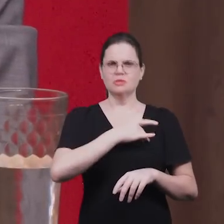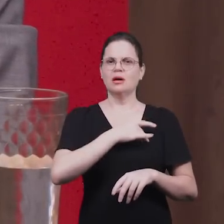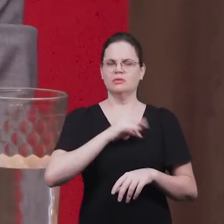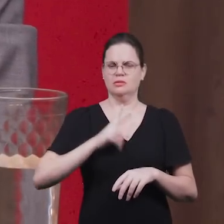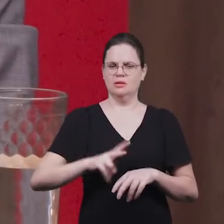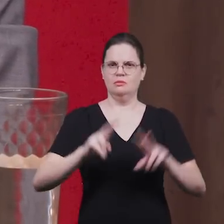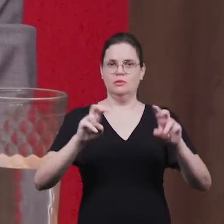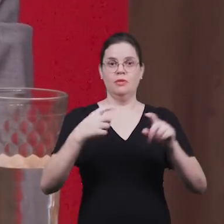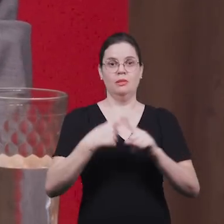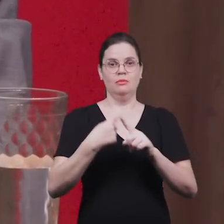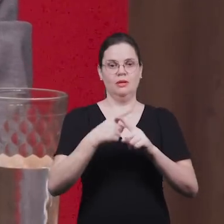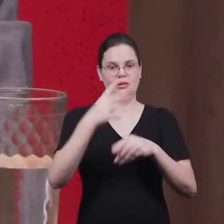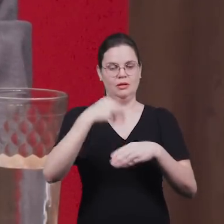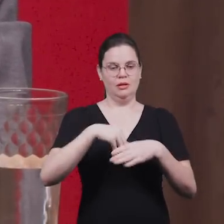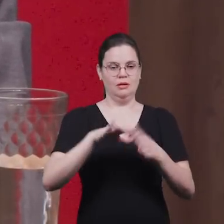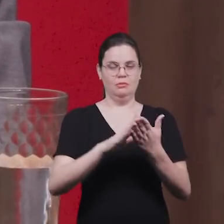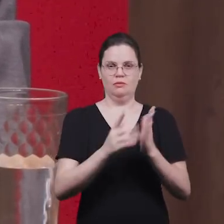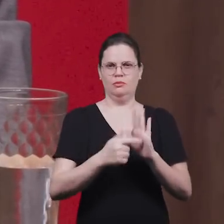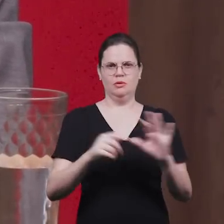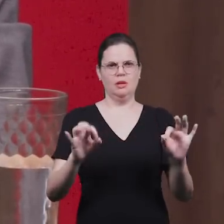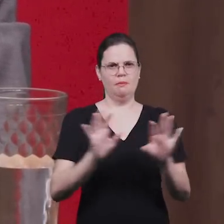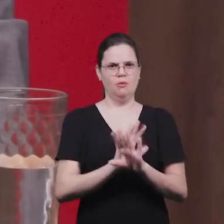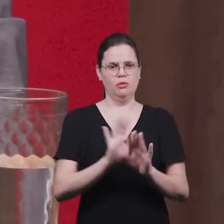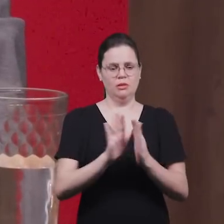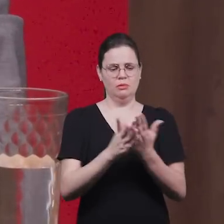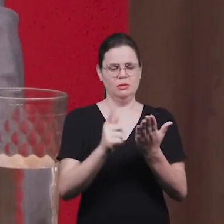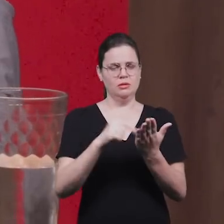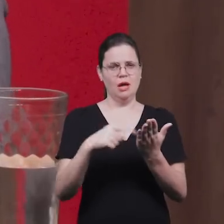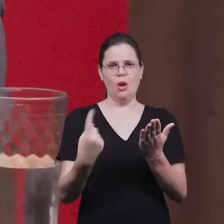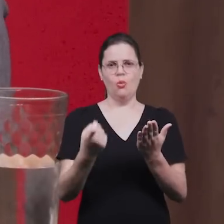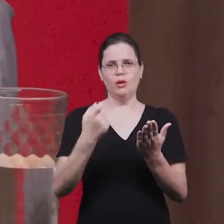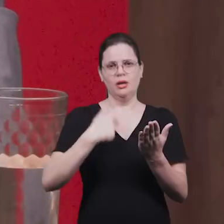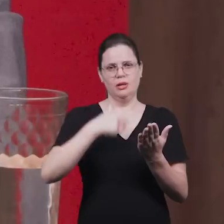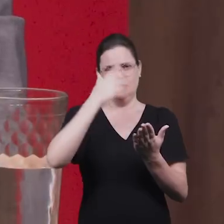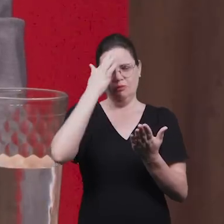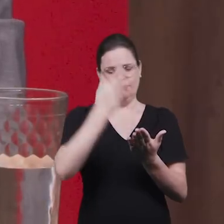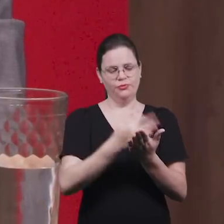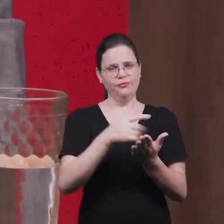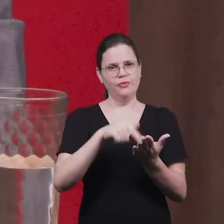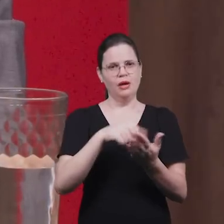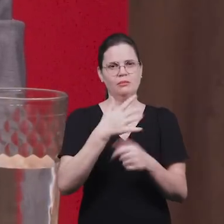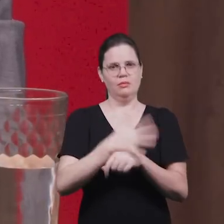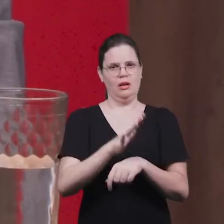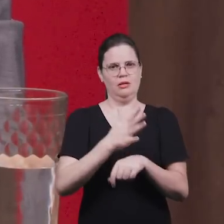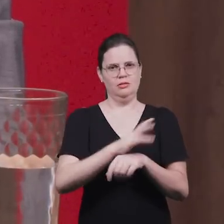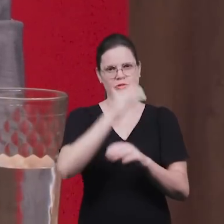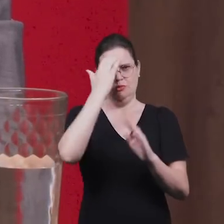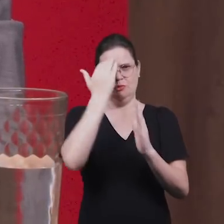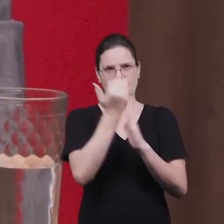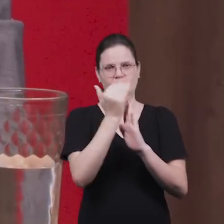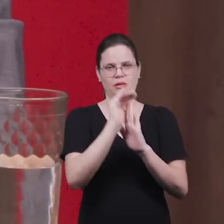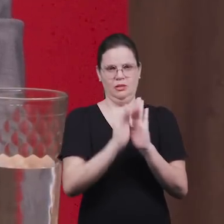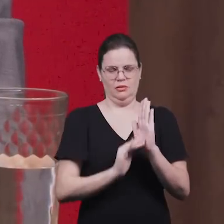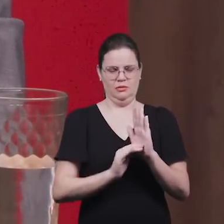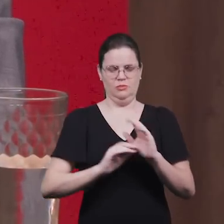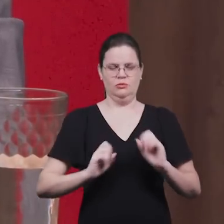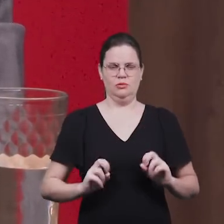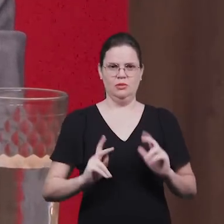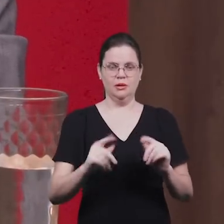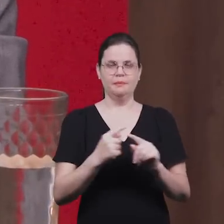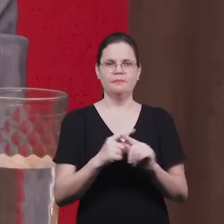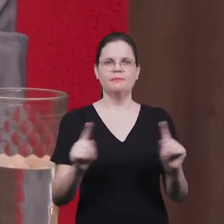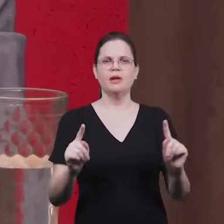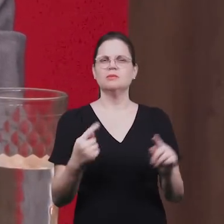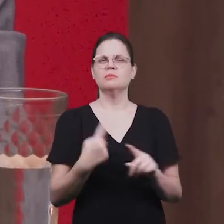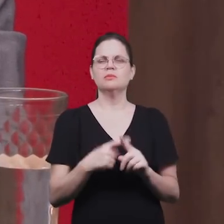A Bíblia é a nossa única regra de fé e prática. A nossa doutrina vem da Bíblia. Mas